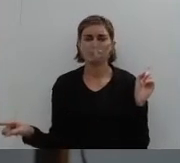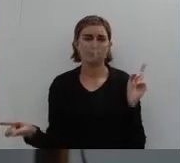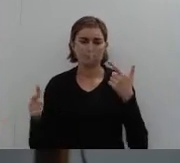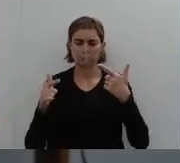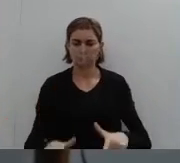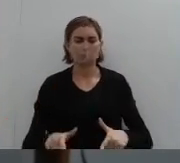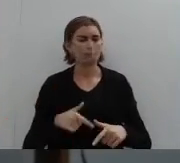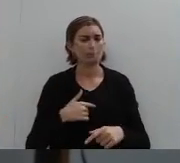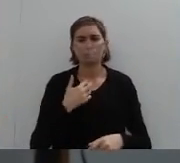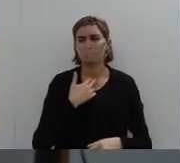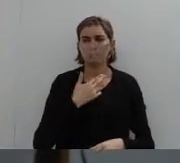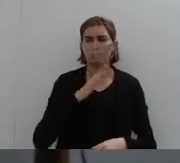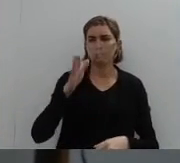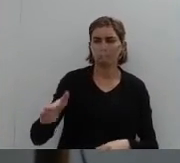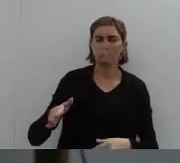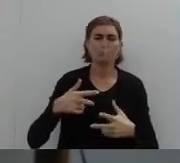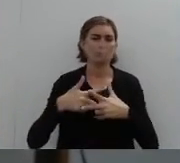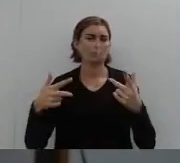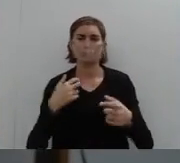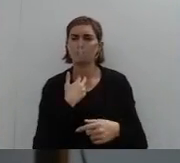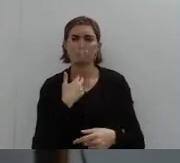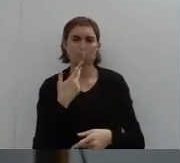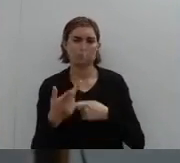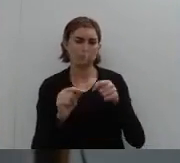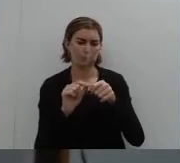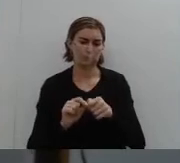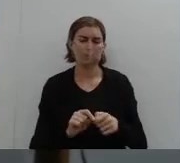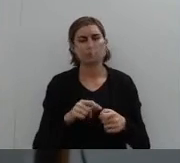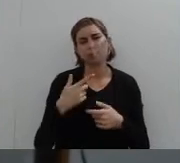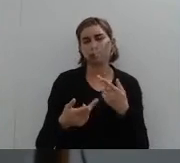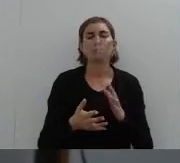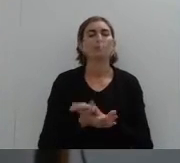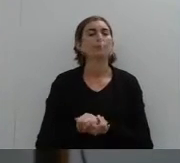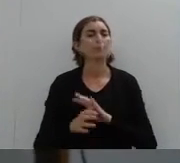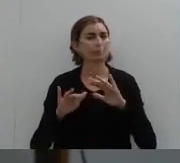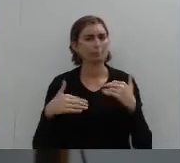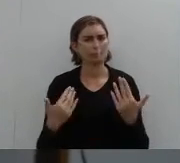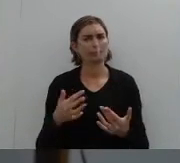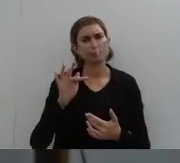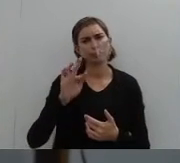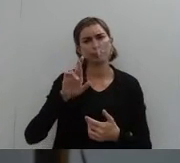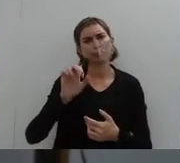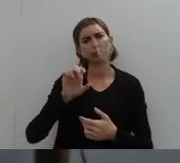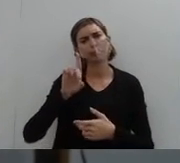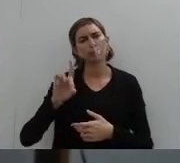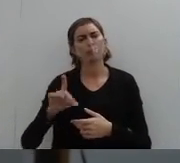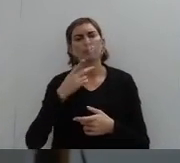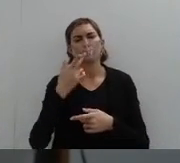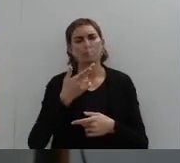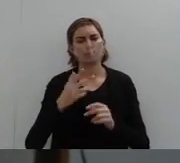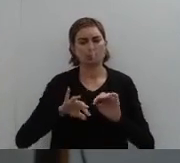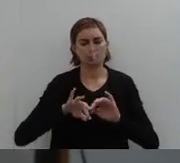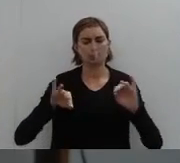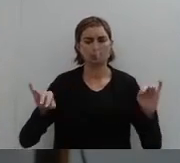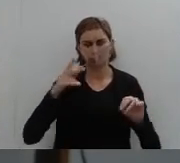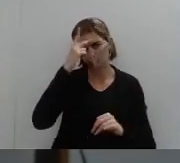lugar para onde não se pode ir, algo que não se pode fazer. Então, o que é que Freud dizia? Que o que separa